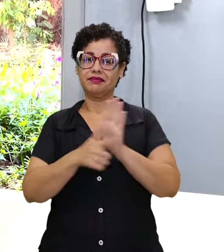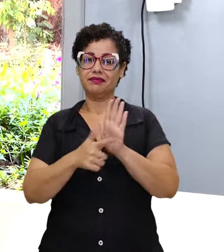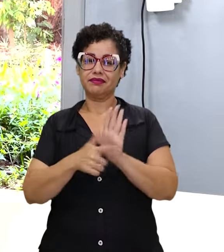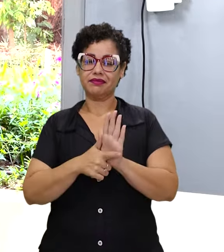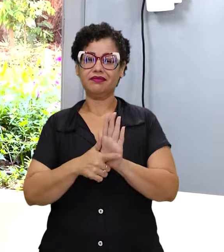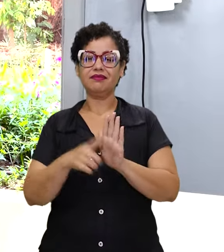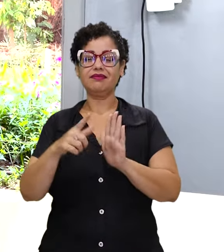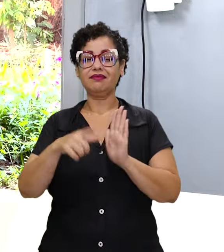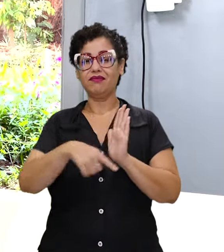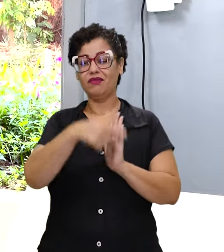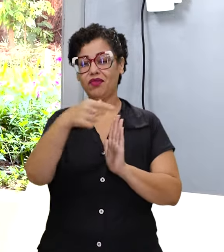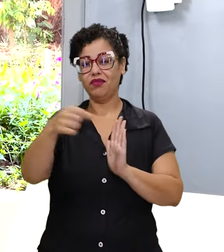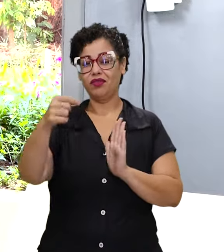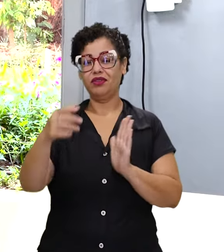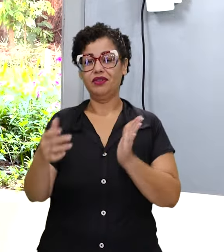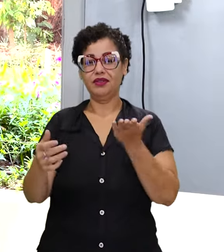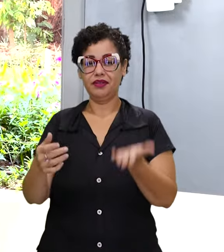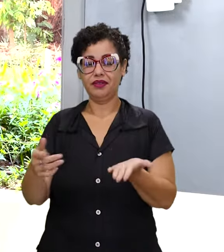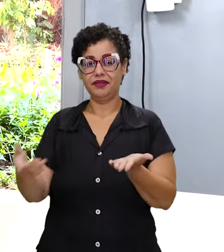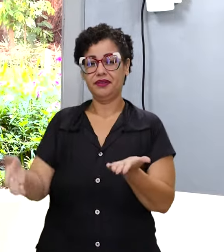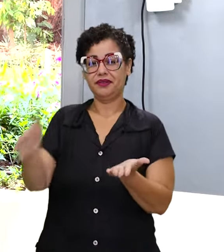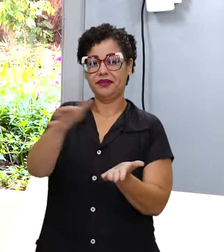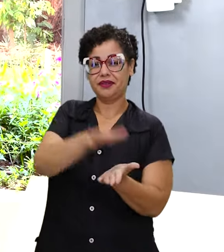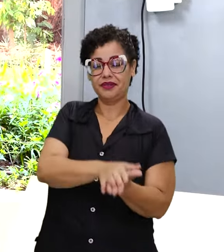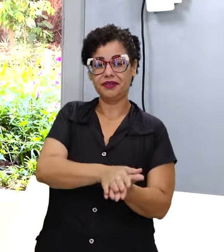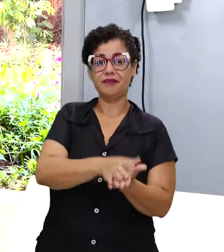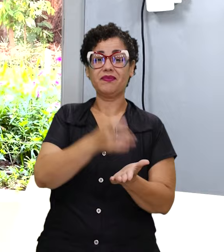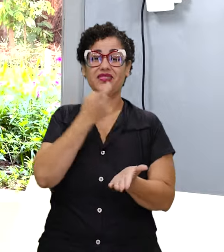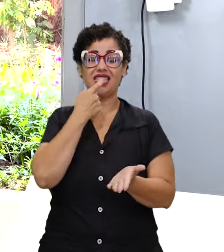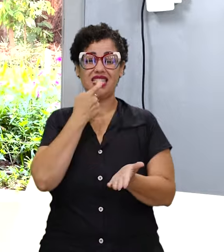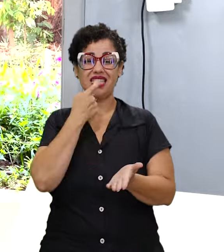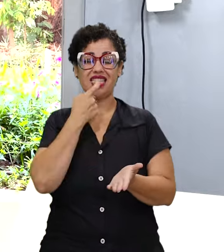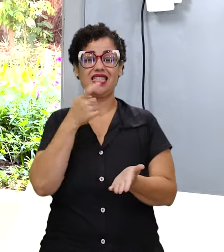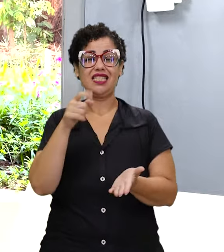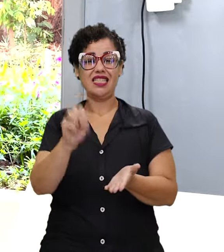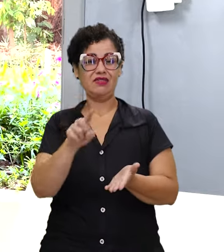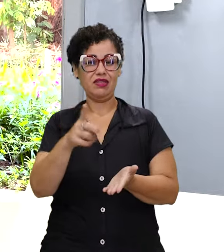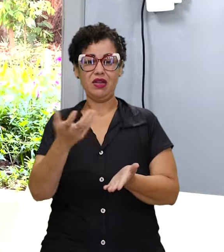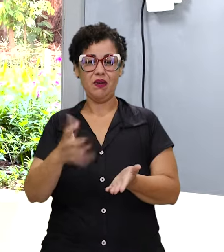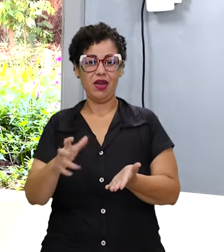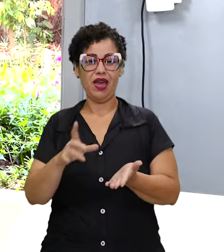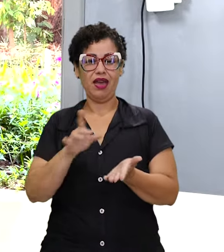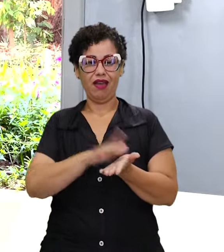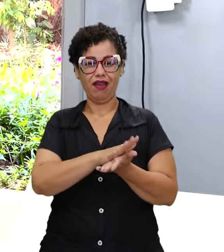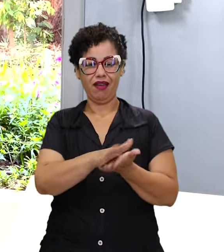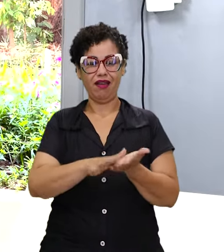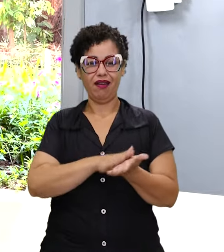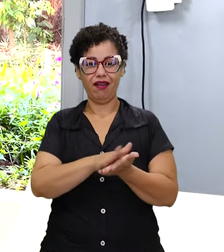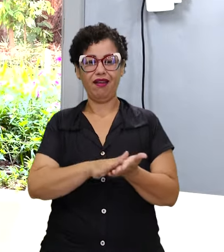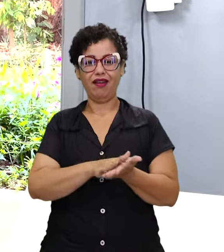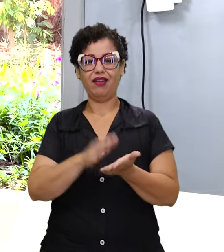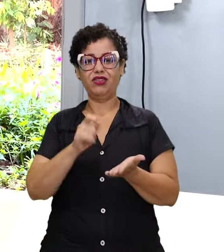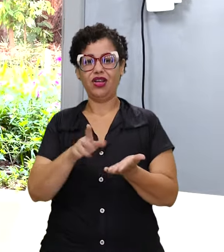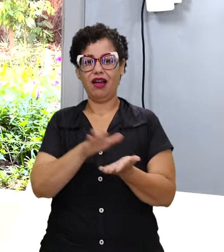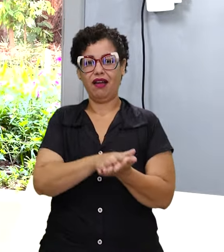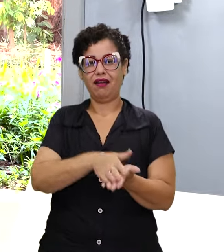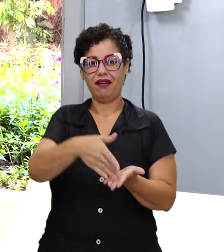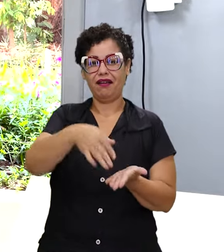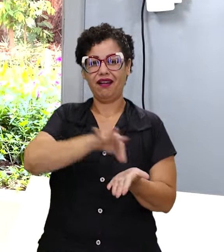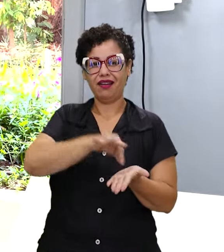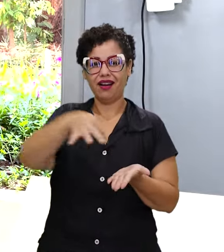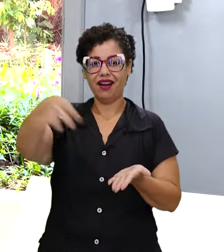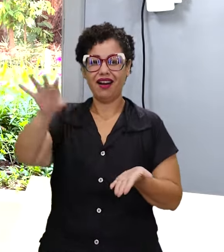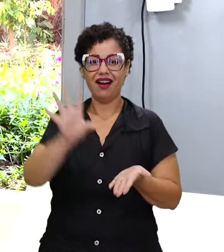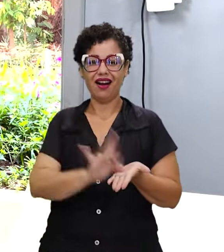as folhas, prensa, coloca um plástico, se você não quiser que saia do verso, aqui no caso começou a sair do verso porque